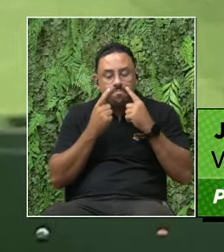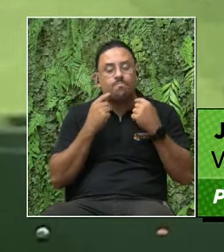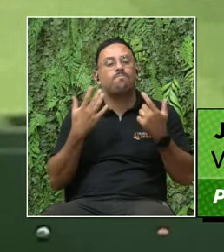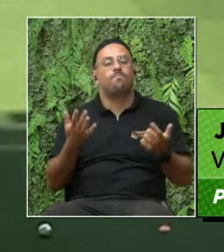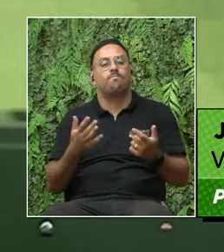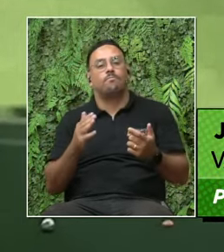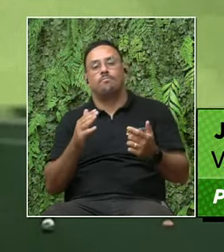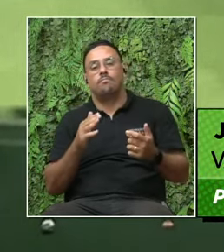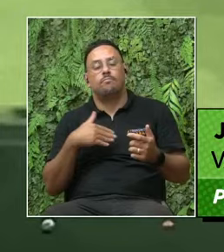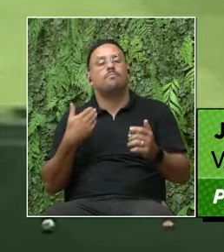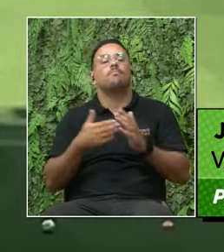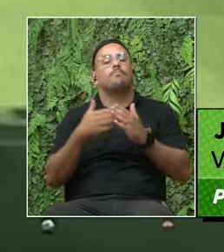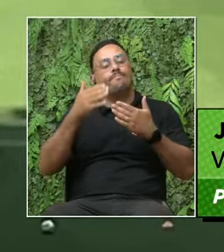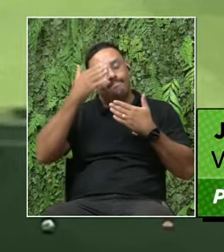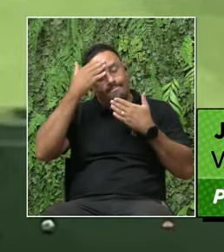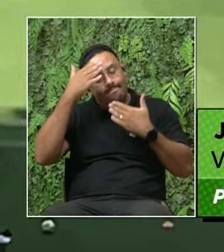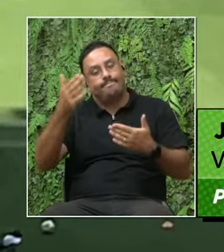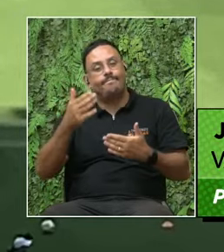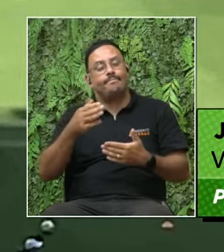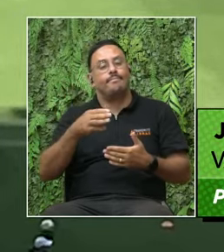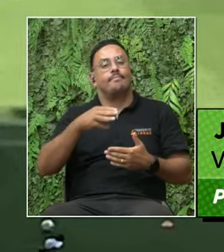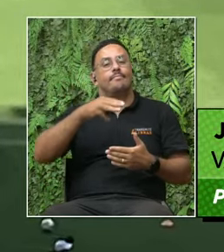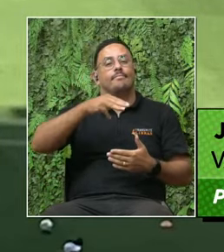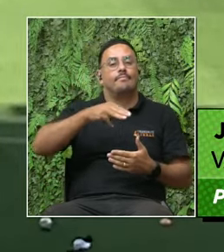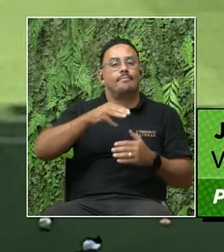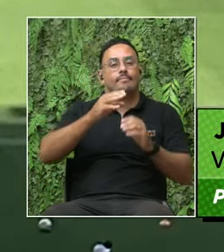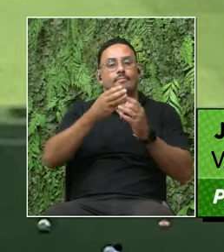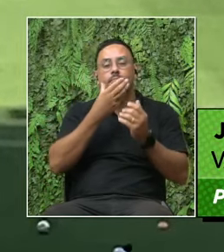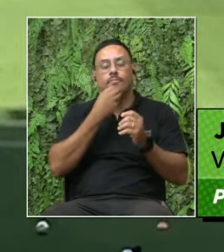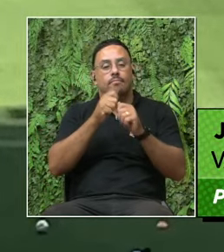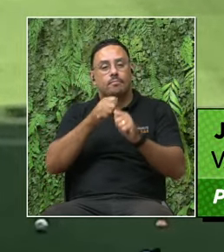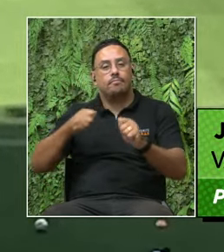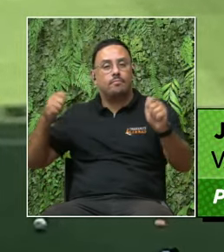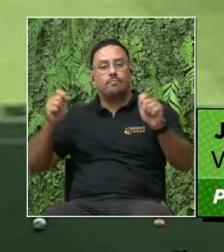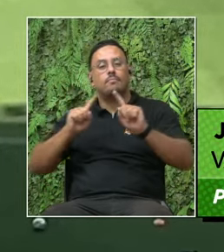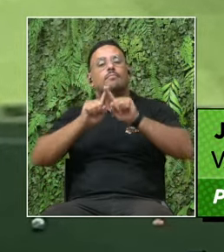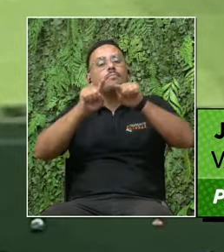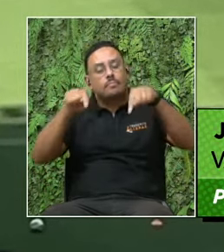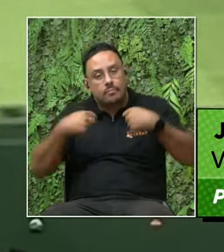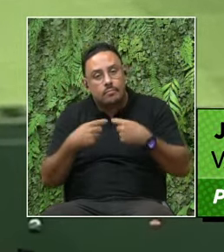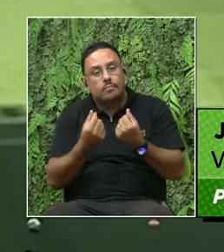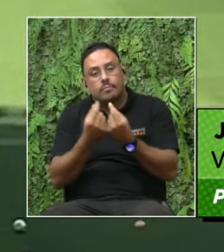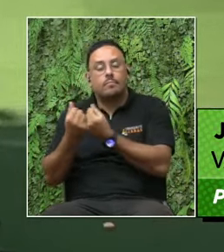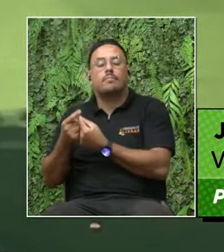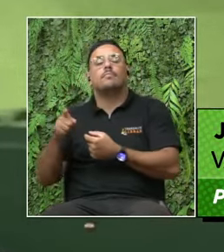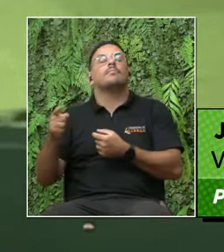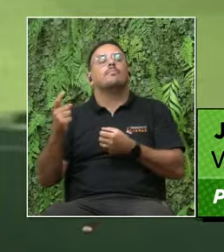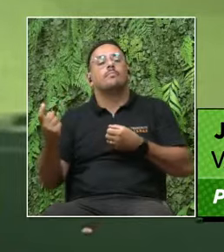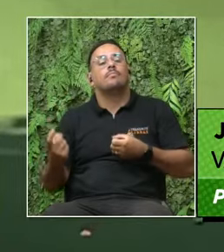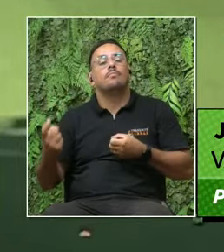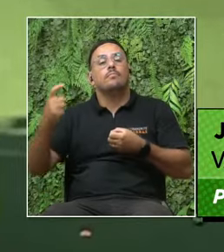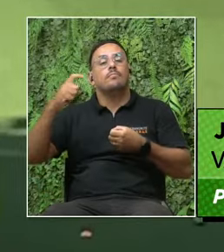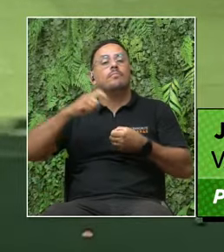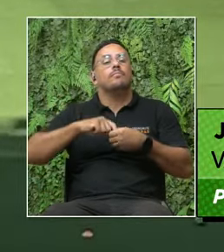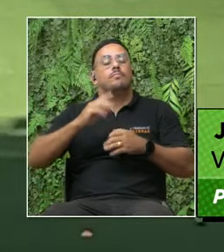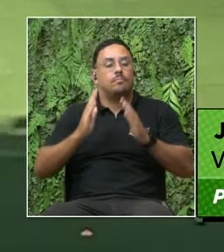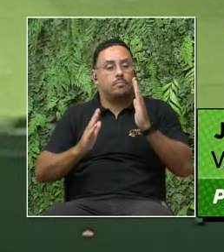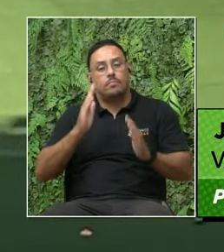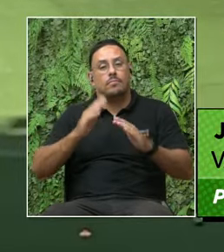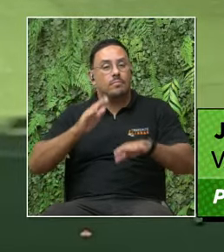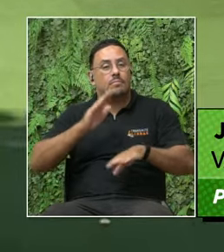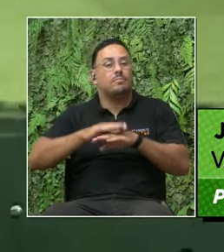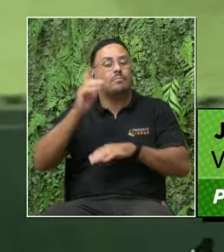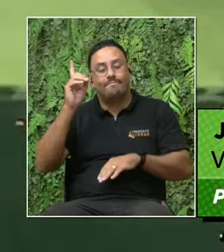a turma que é muito grata oo que o Marcelo Moreno fez não só na parte de emprestar dinheiro pro Cruzeiro mas foi um cara que voltou em um dos momentos mais